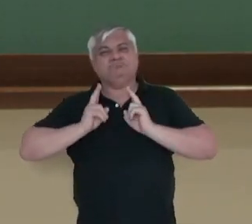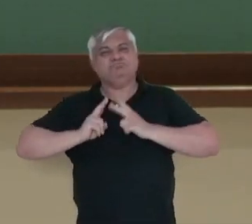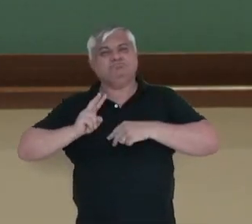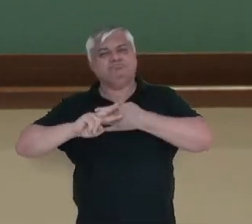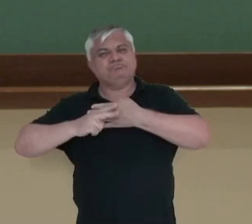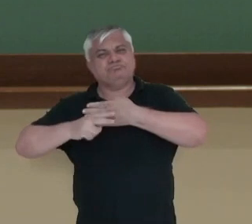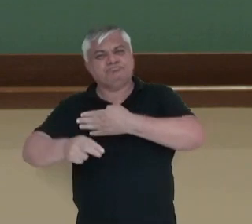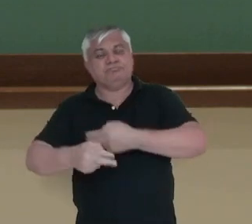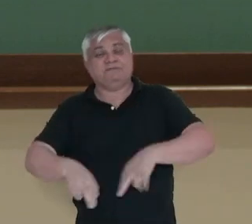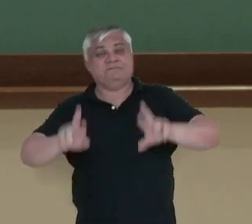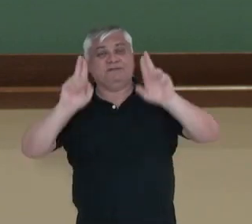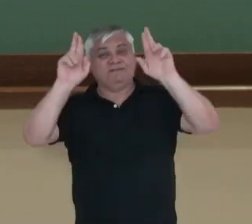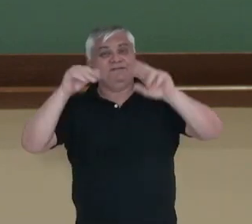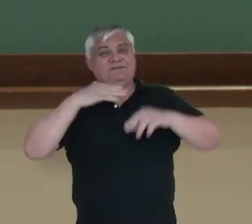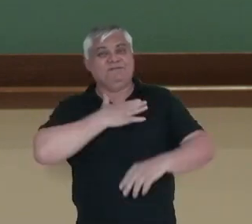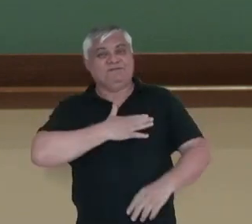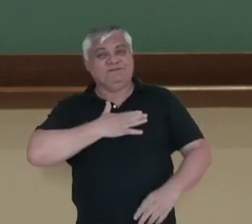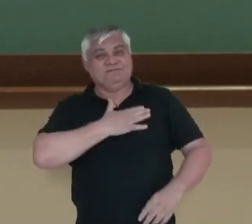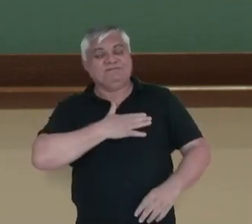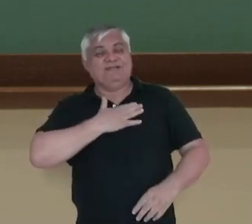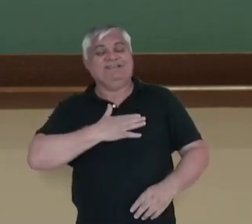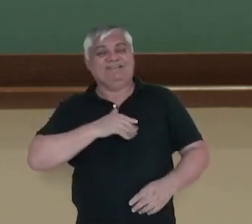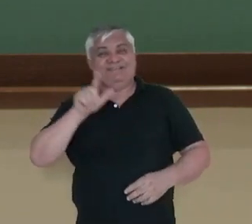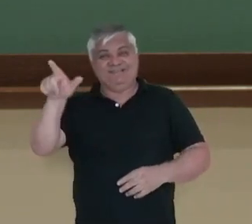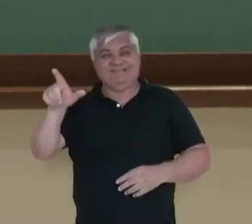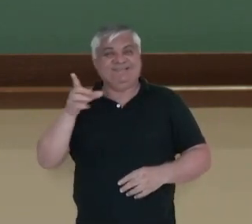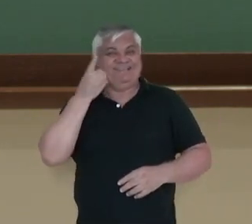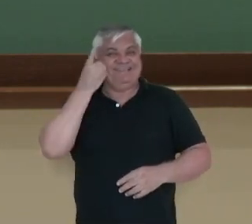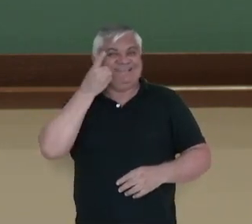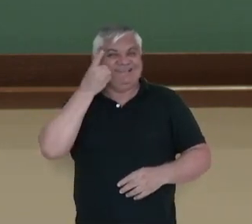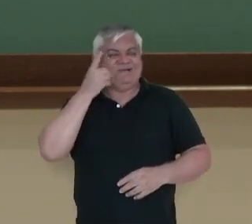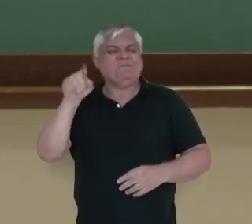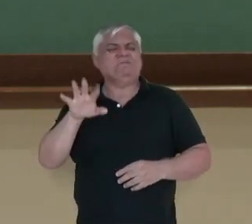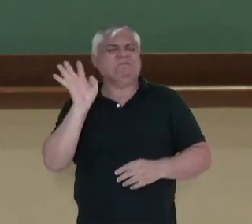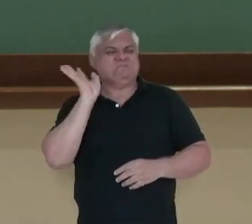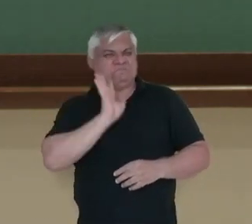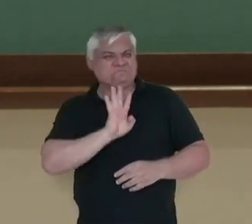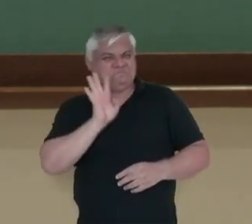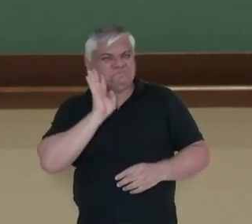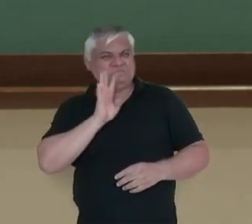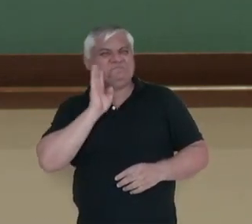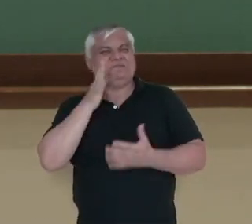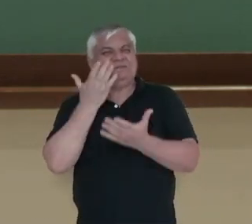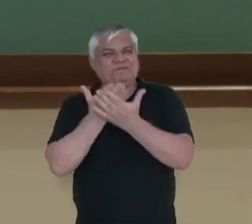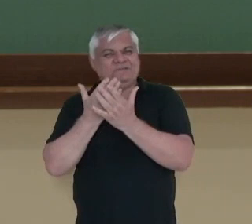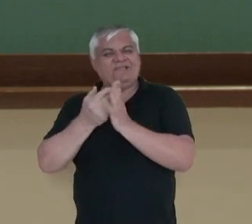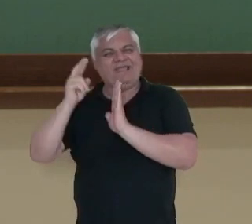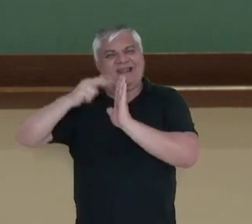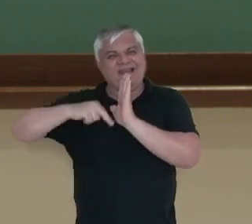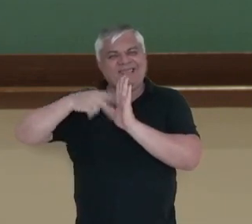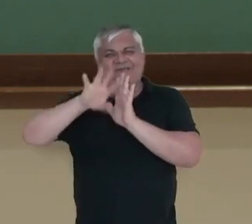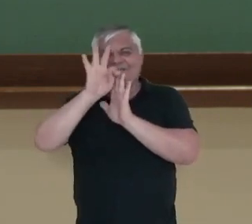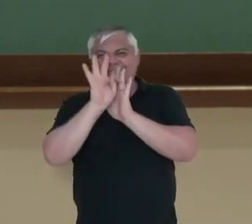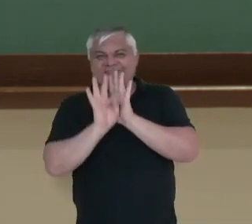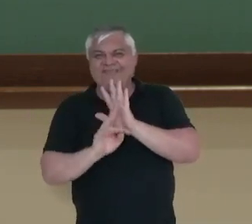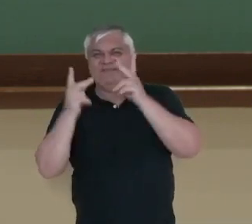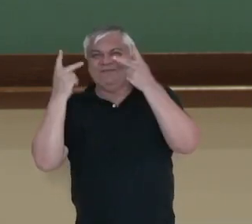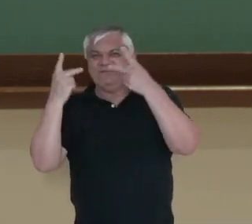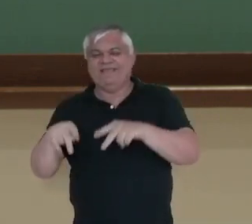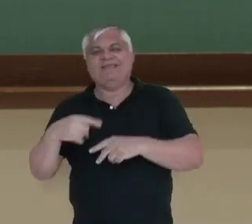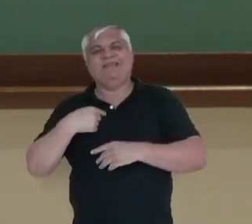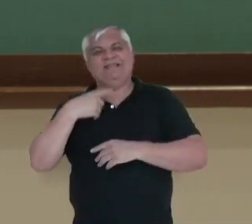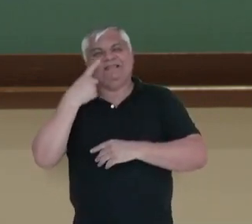contiguidade. Espero que vocês tenham gostado desse filósofo. Hume é muito bacana, é legal ler os textos do Hume,